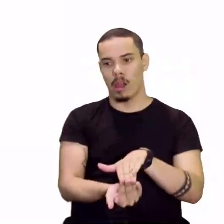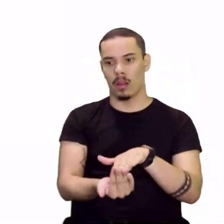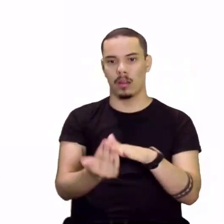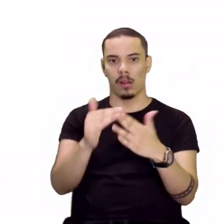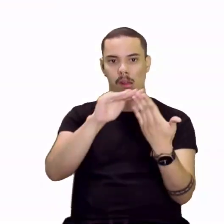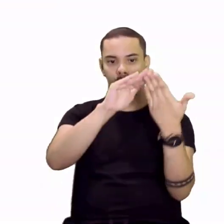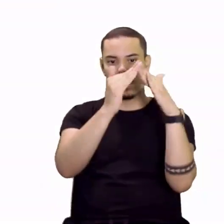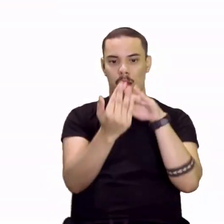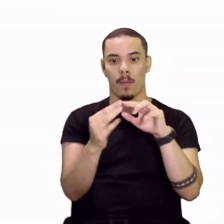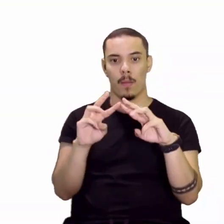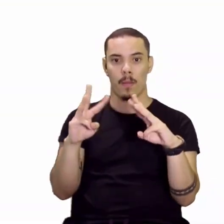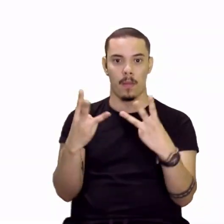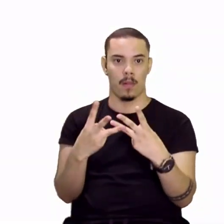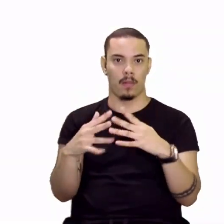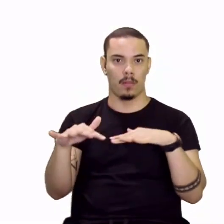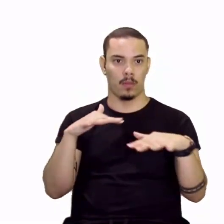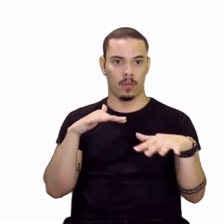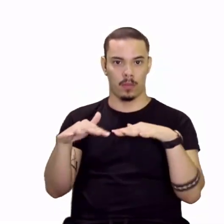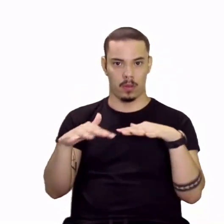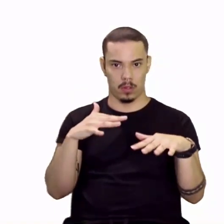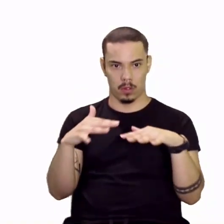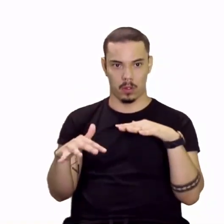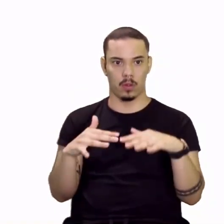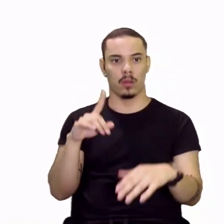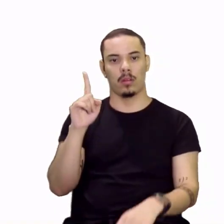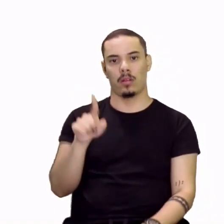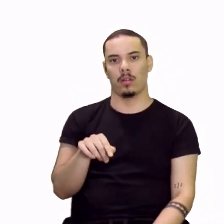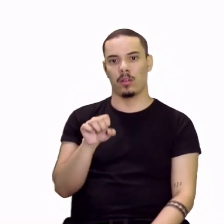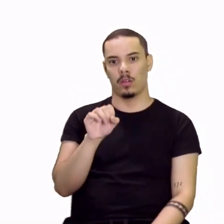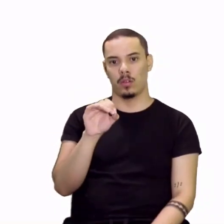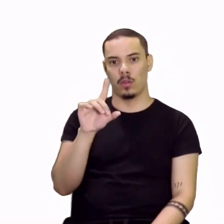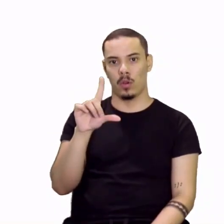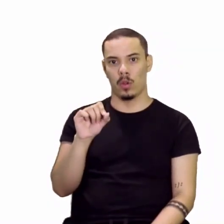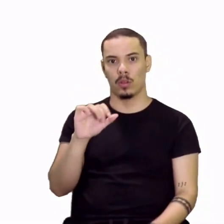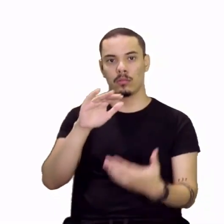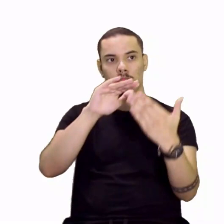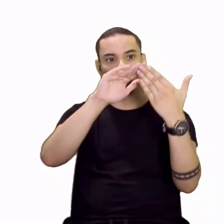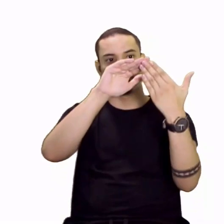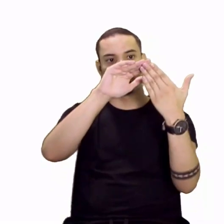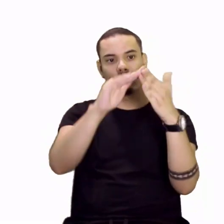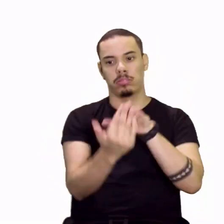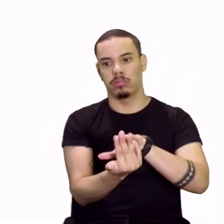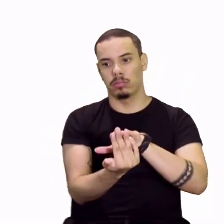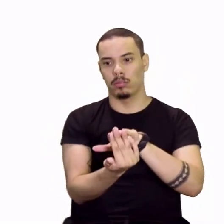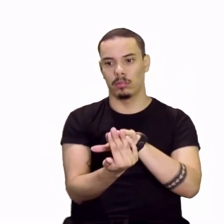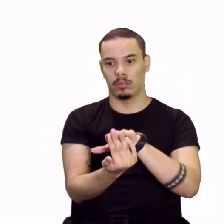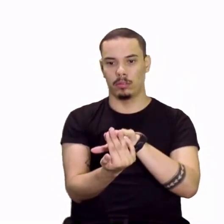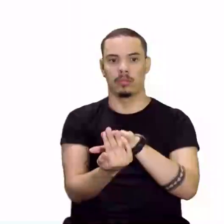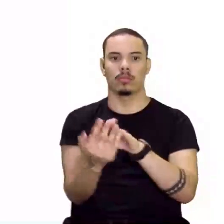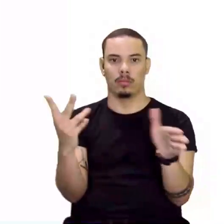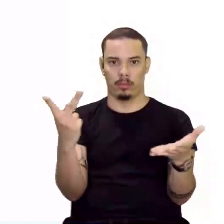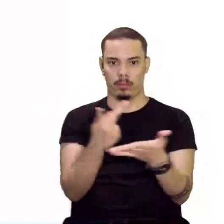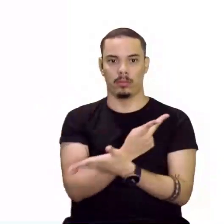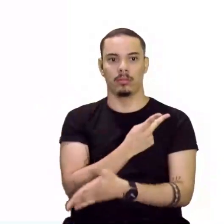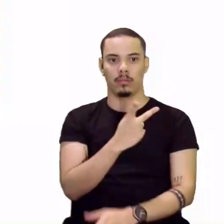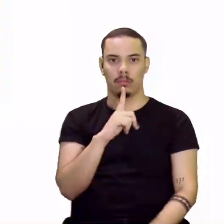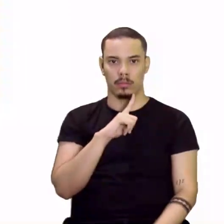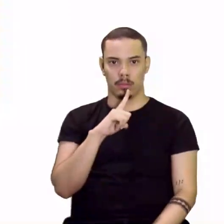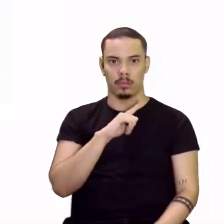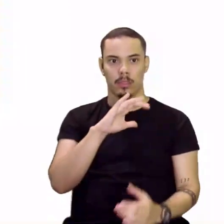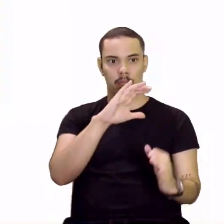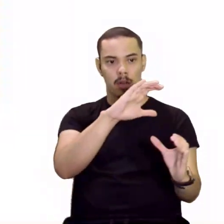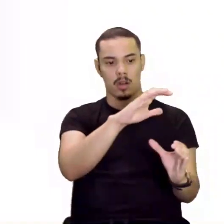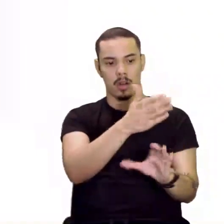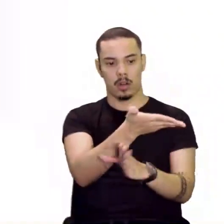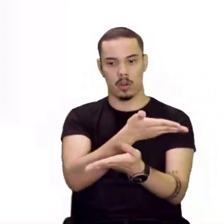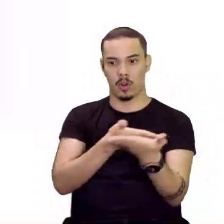essa massa? São solos, blocos que se deslocam de uma região para o outro.